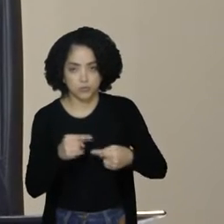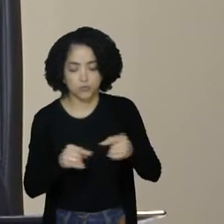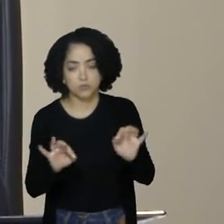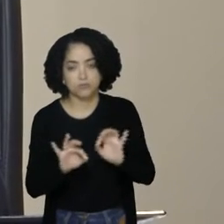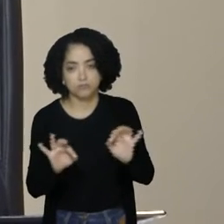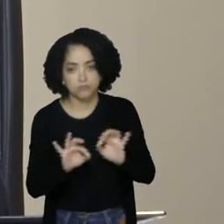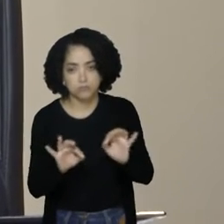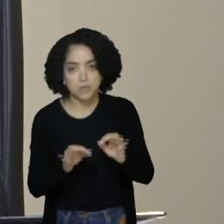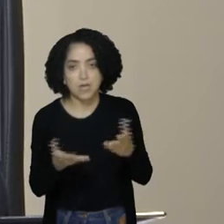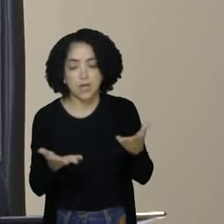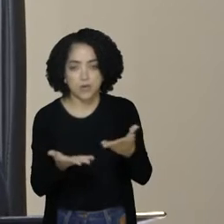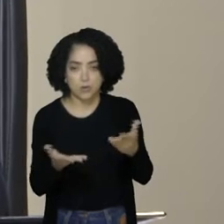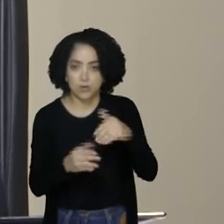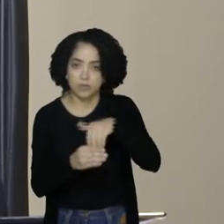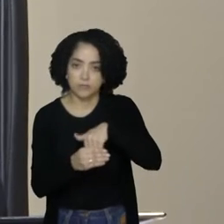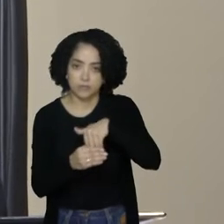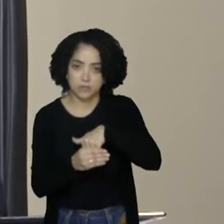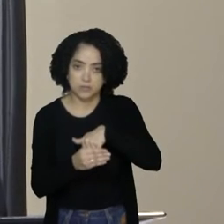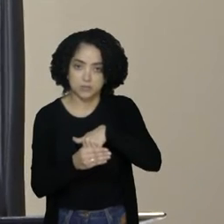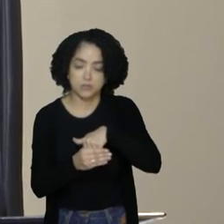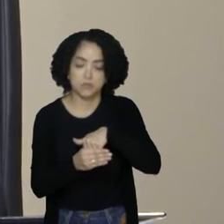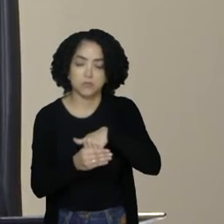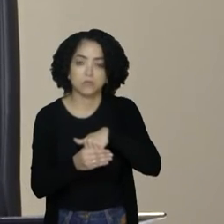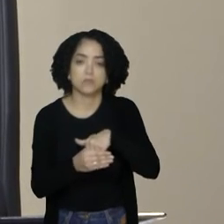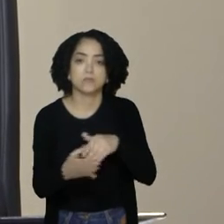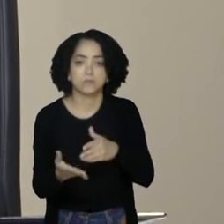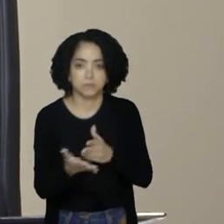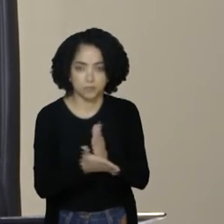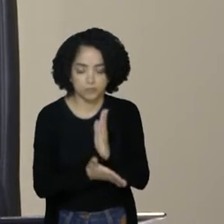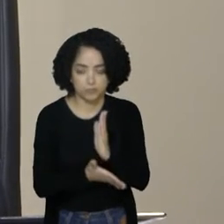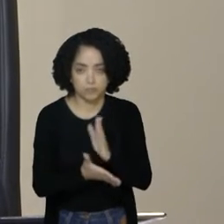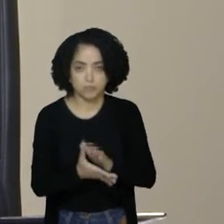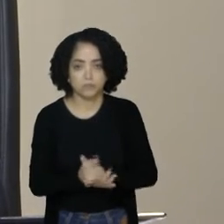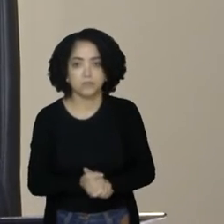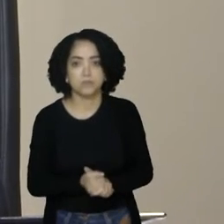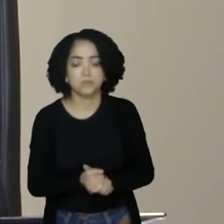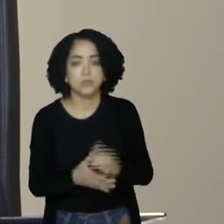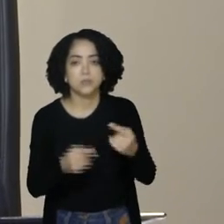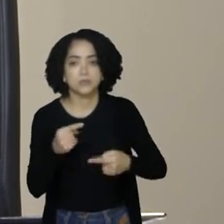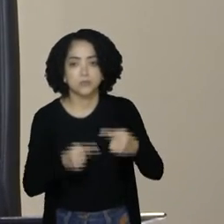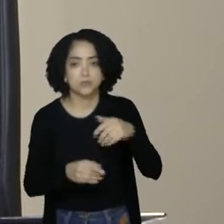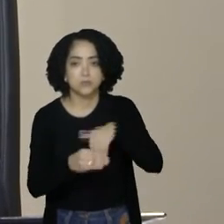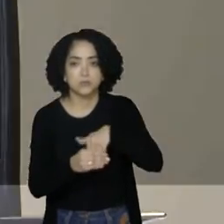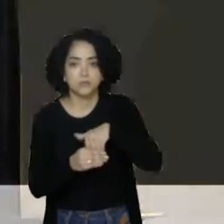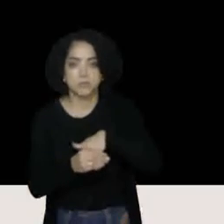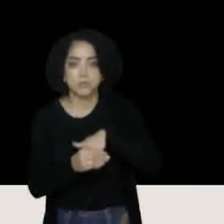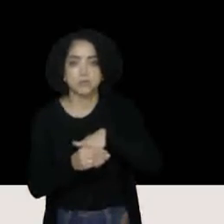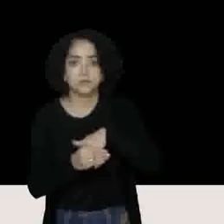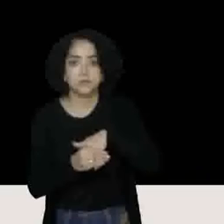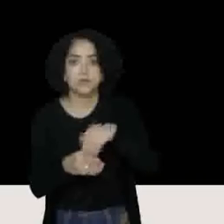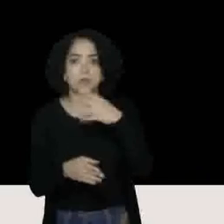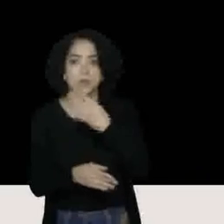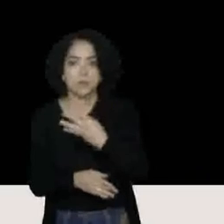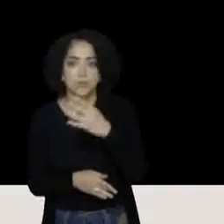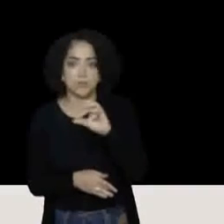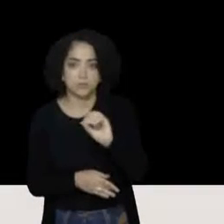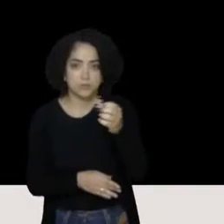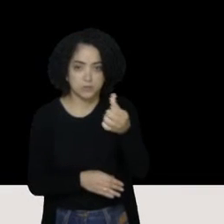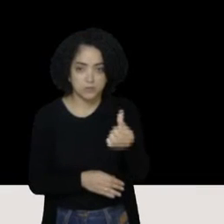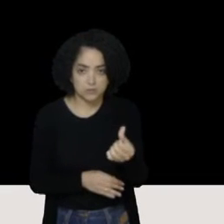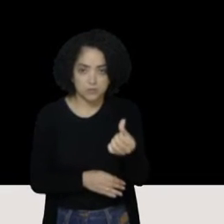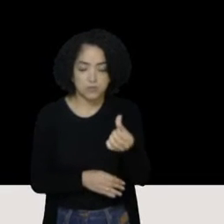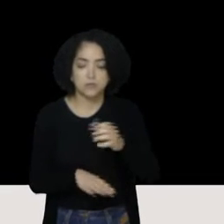queira discutir, em votação, está aprovado. Discussão e votação, pedido de informações 406, autor